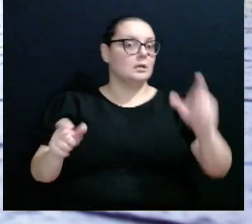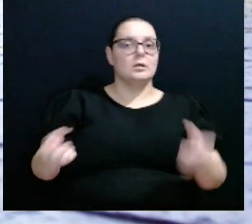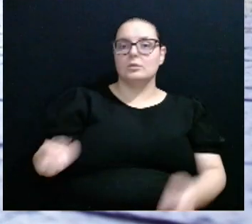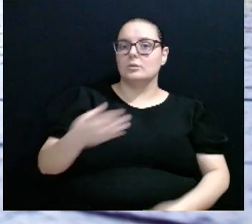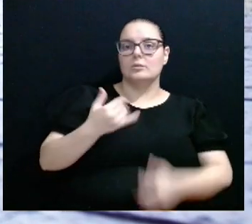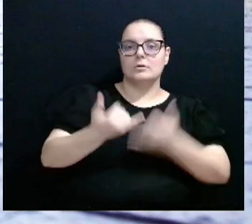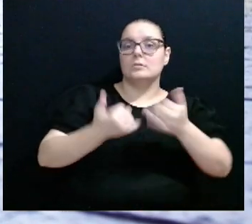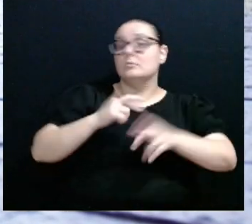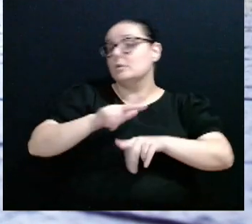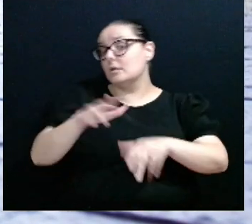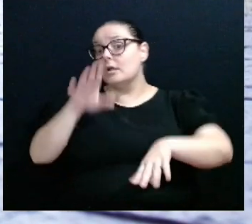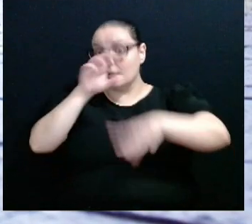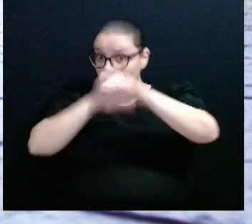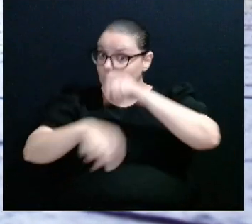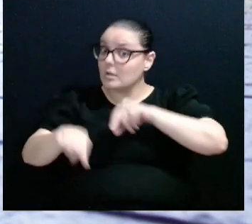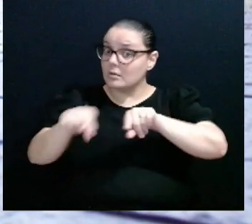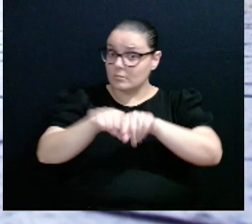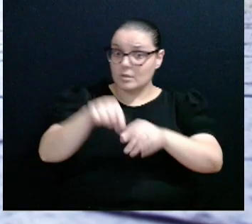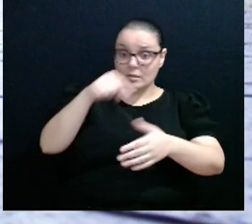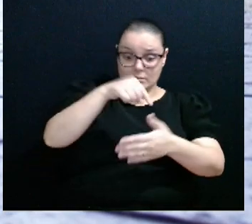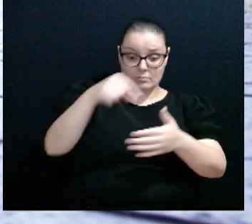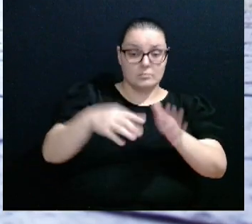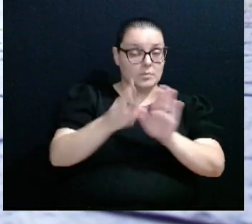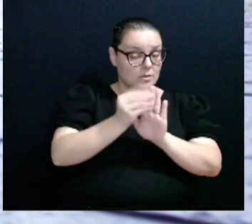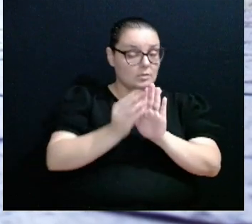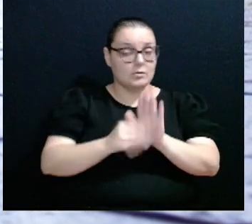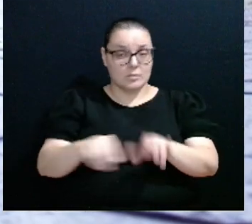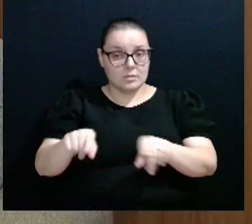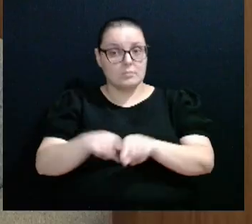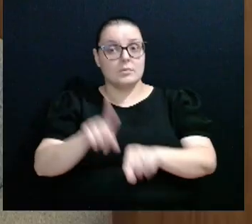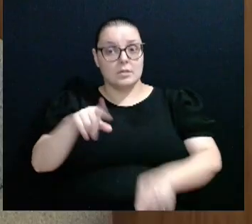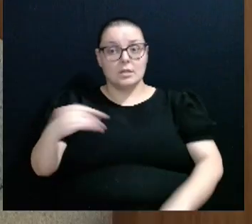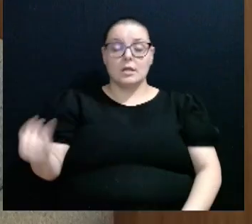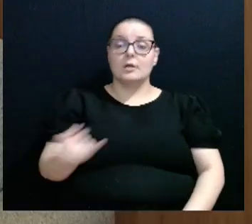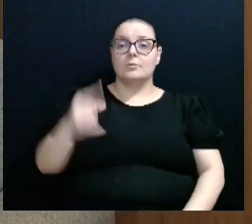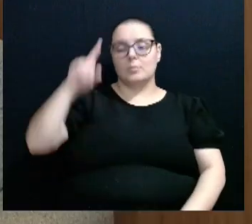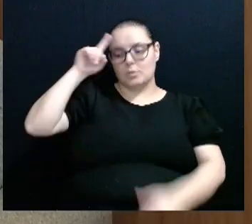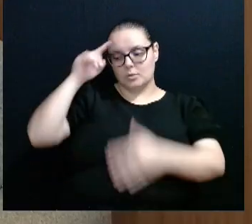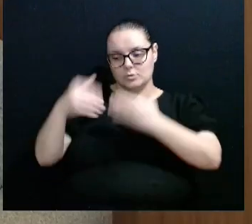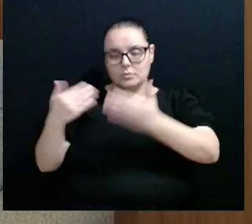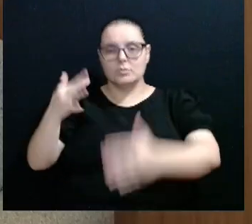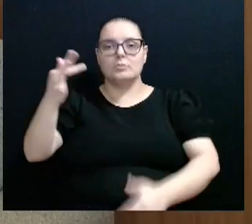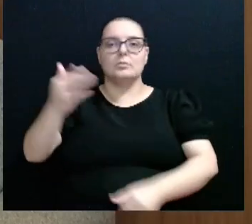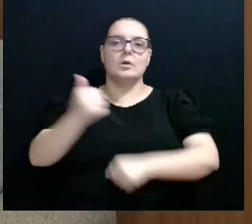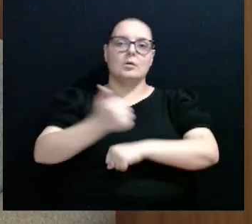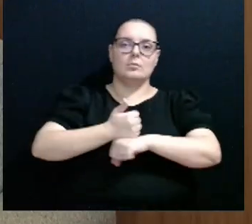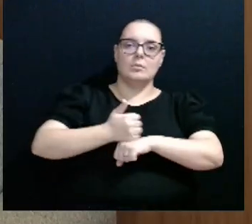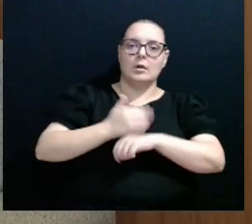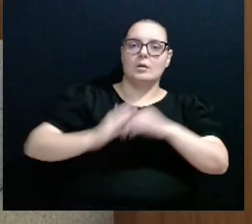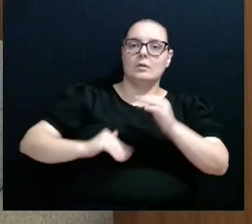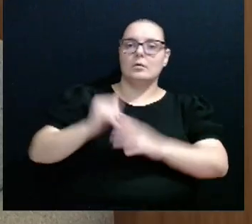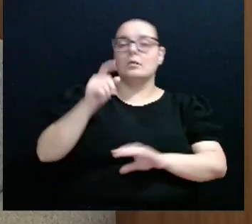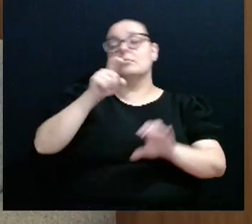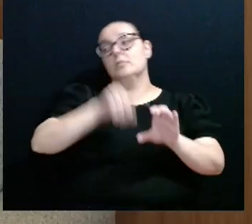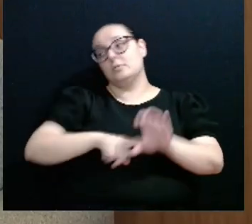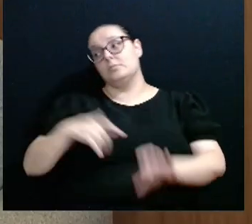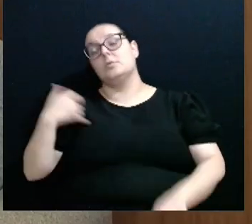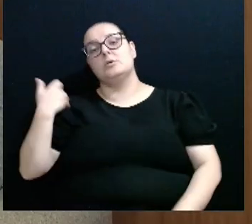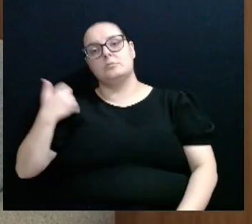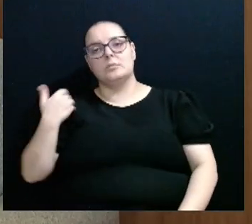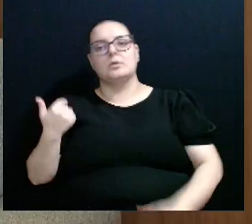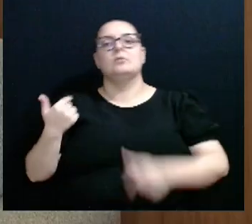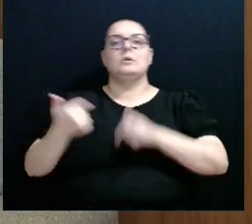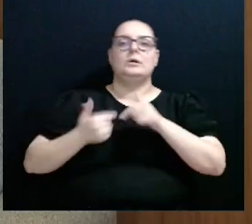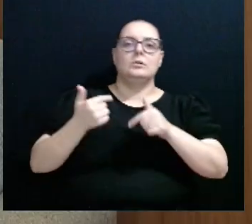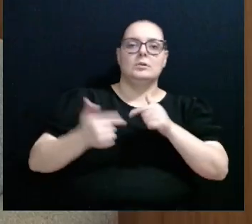aprende as questões de conteúdo, o que, que é necessário para onde ela tem uma profissão. Então aí vai dependendo da idade que a gente vai trabalhar esse tipo de